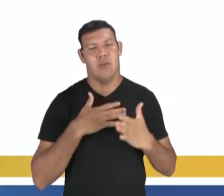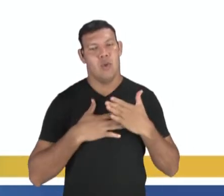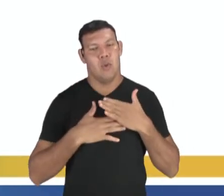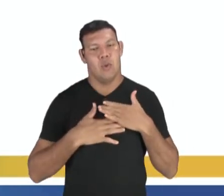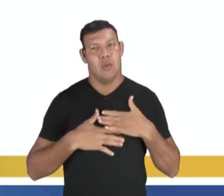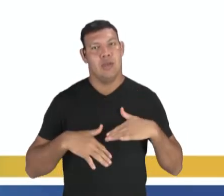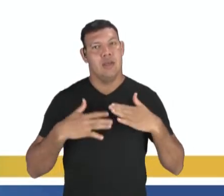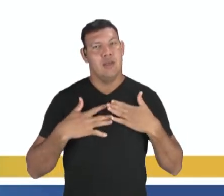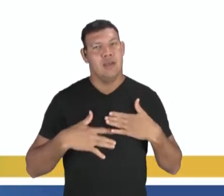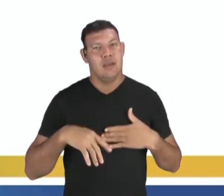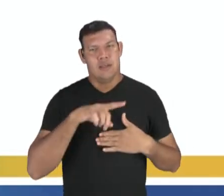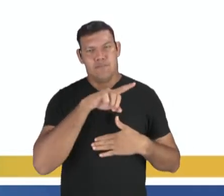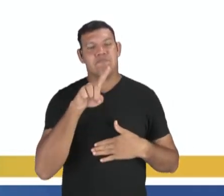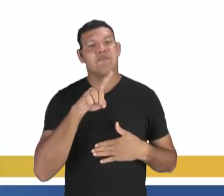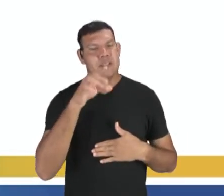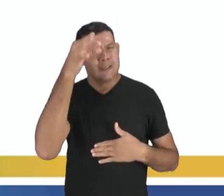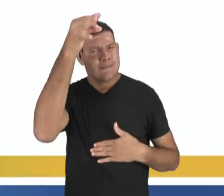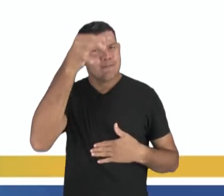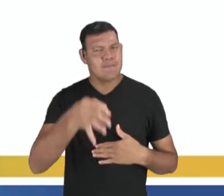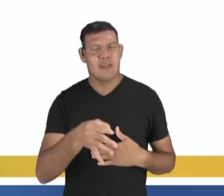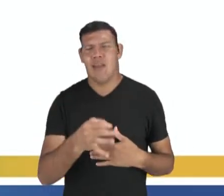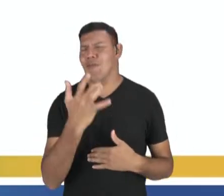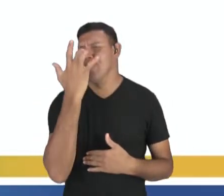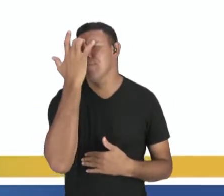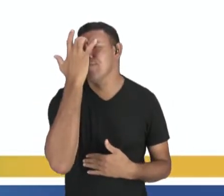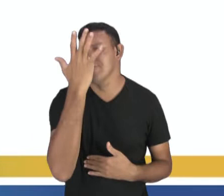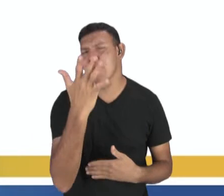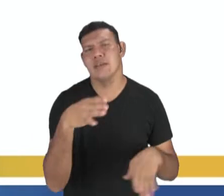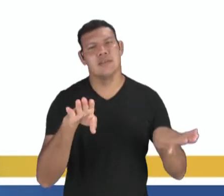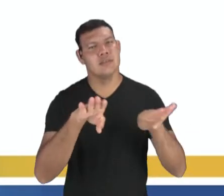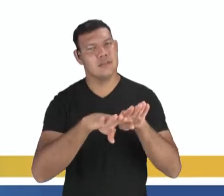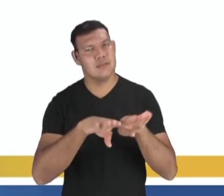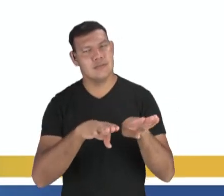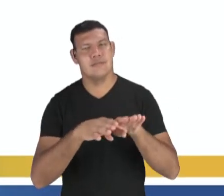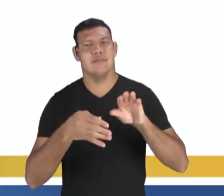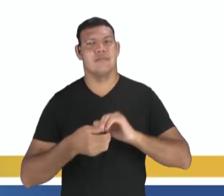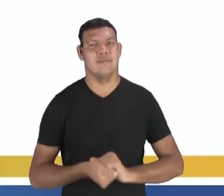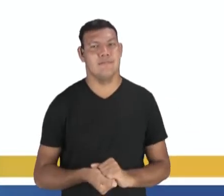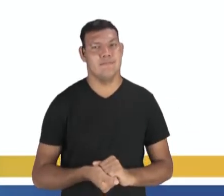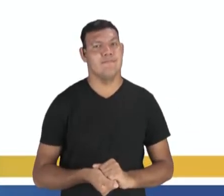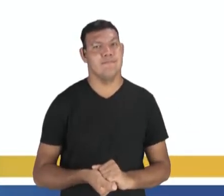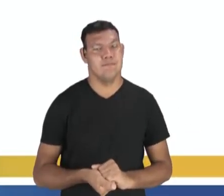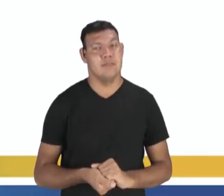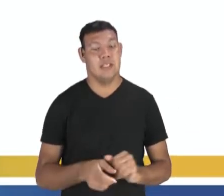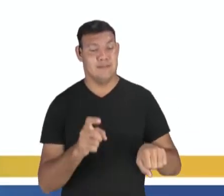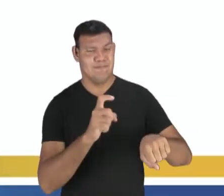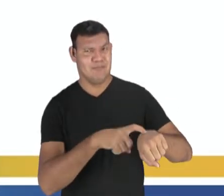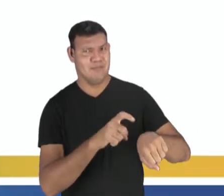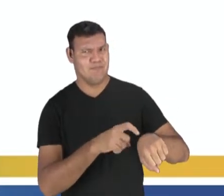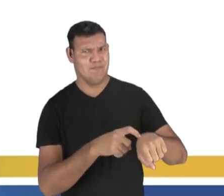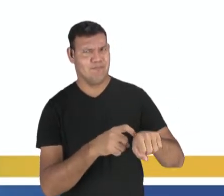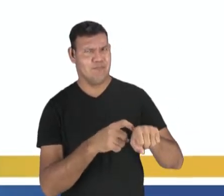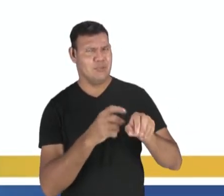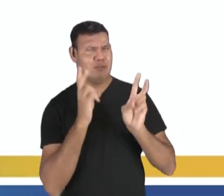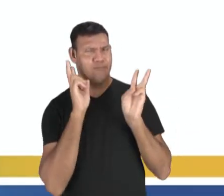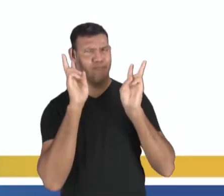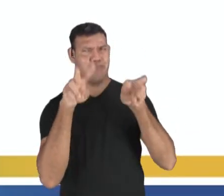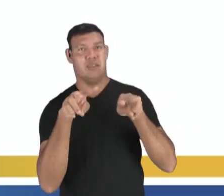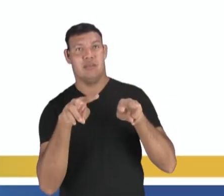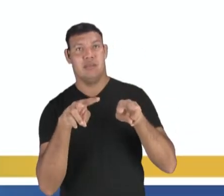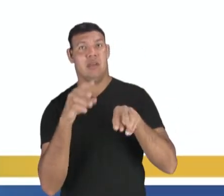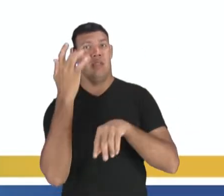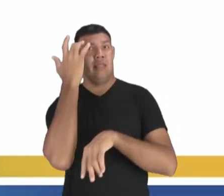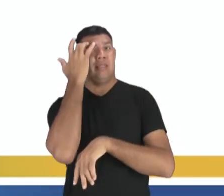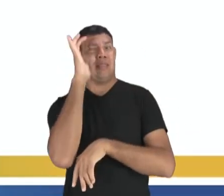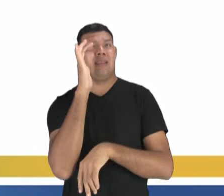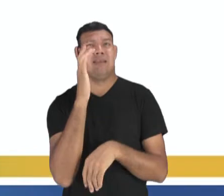tranquilo logo você vai acertar porque ela é simples o primeiro momento eu olhei assim eu não sei